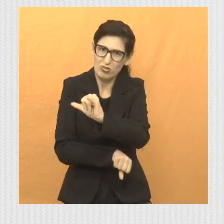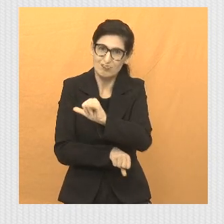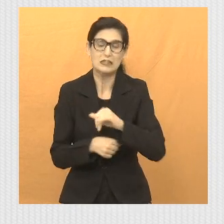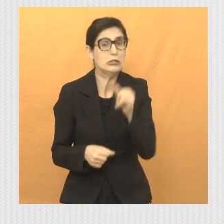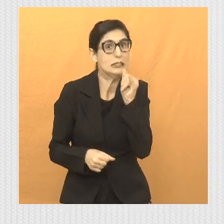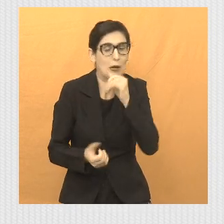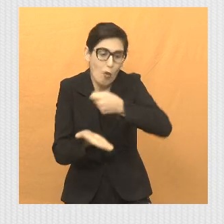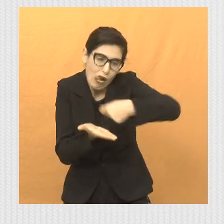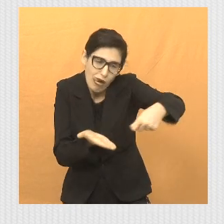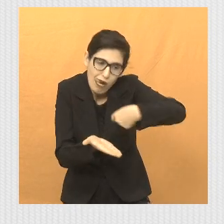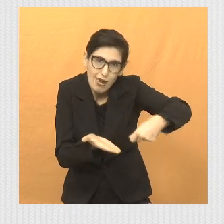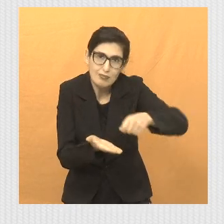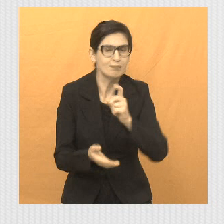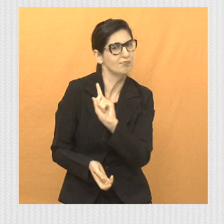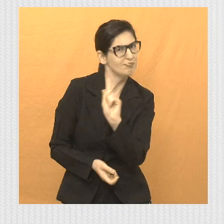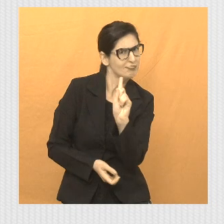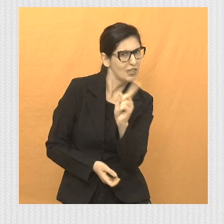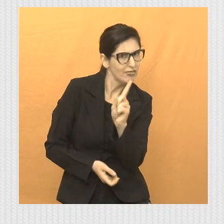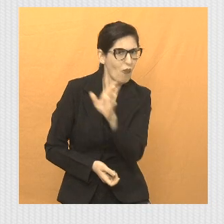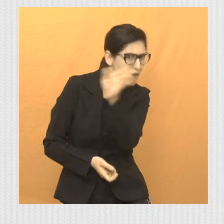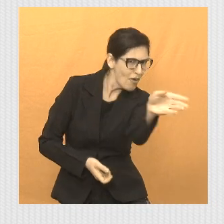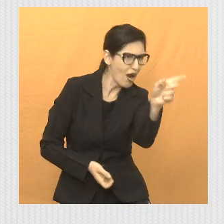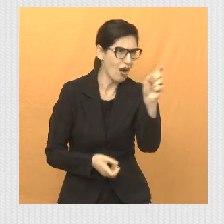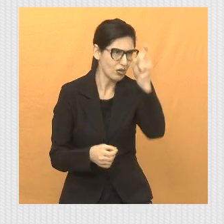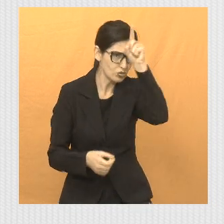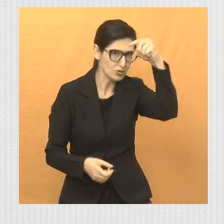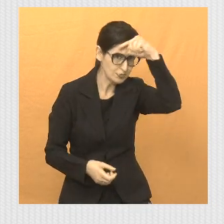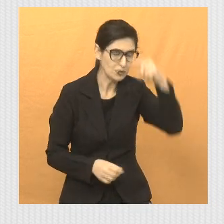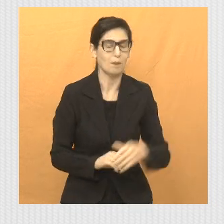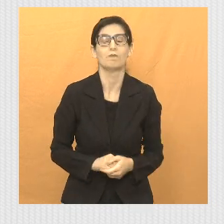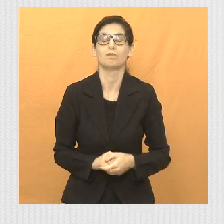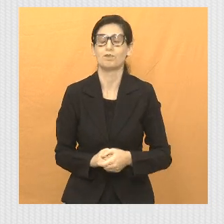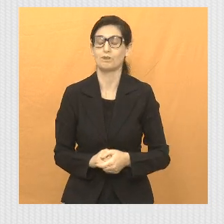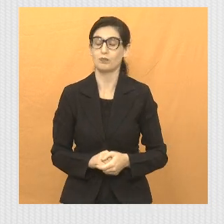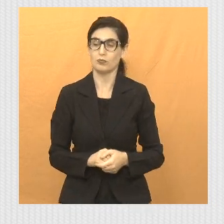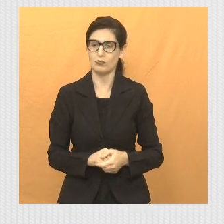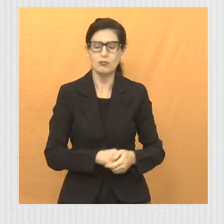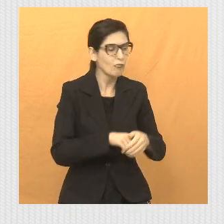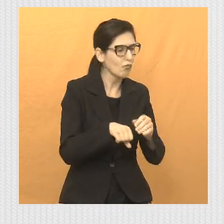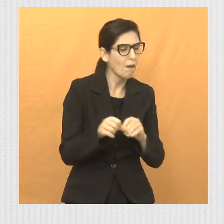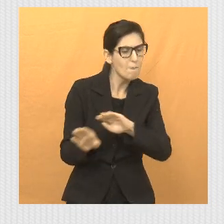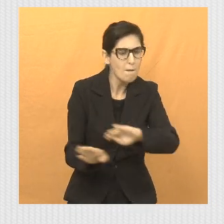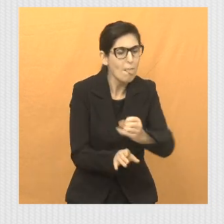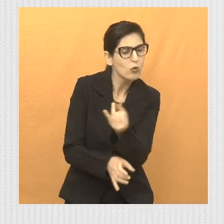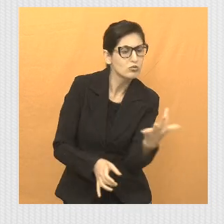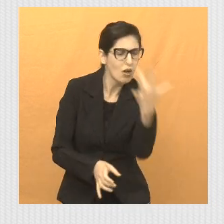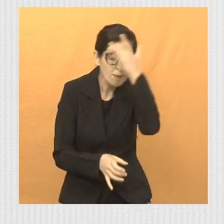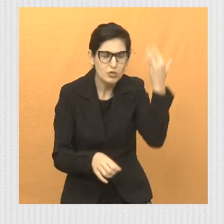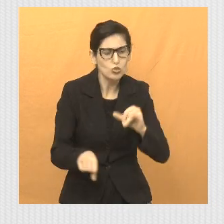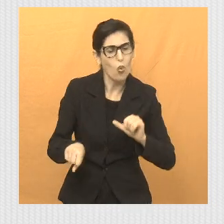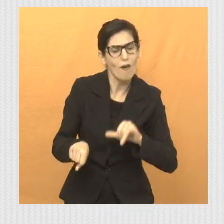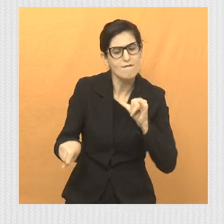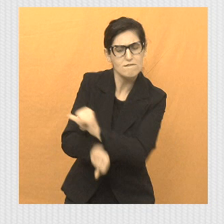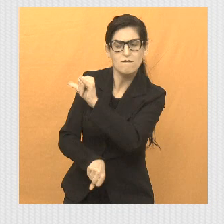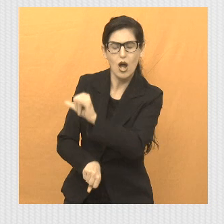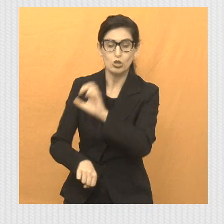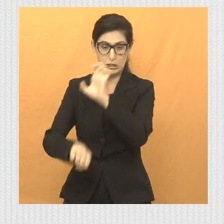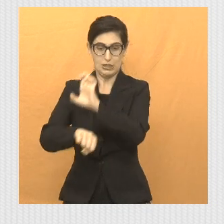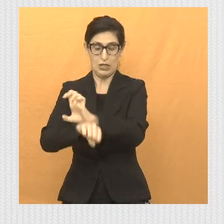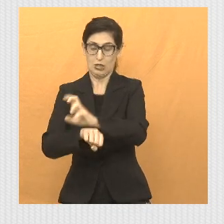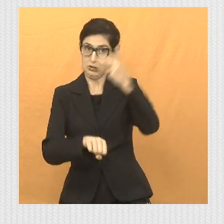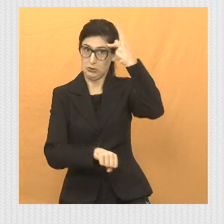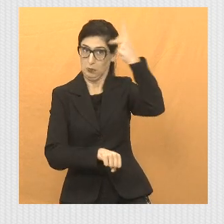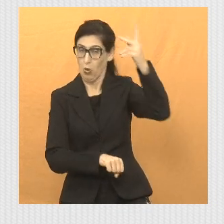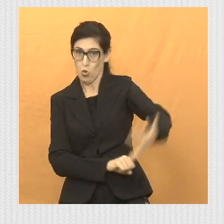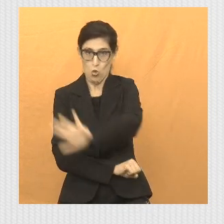Quando avaliamos o absenteísmo de cotas ofertadas pelo Estado, observamos, em